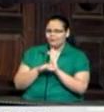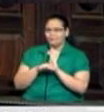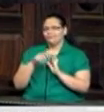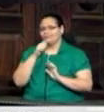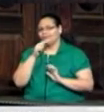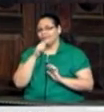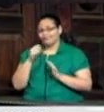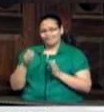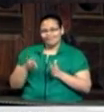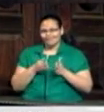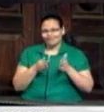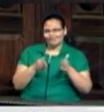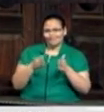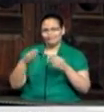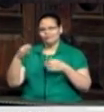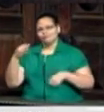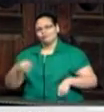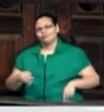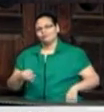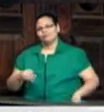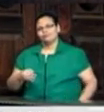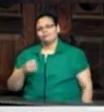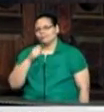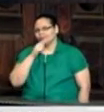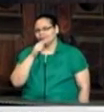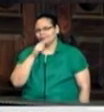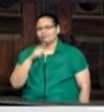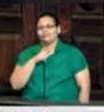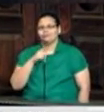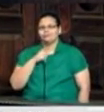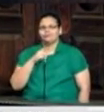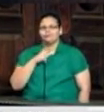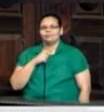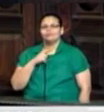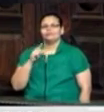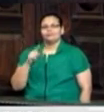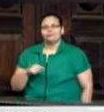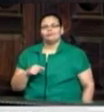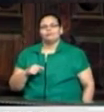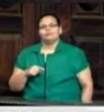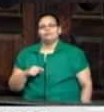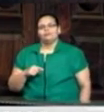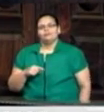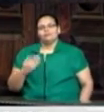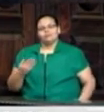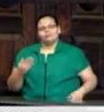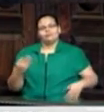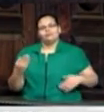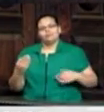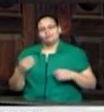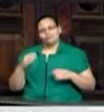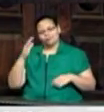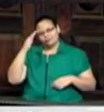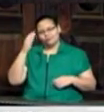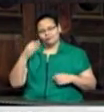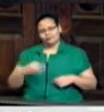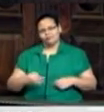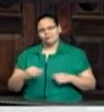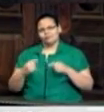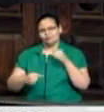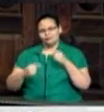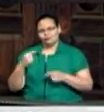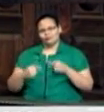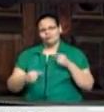e sem ter alguma coesão política para